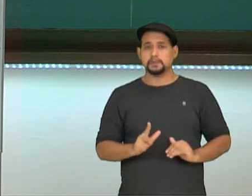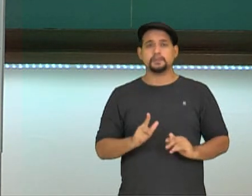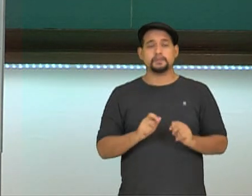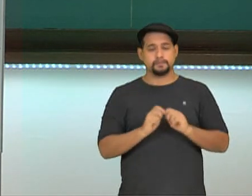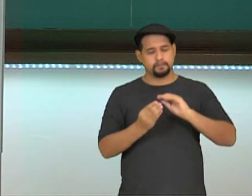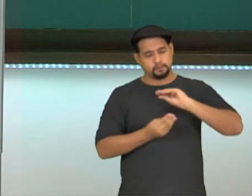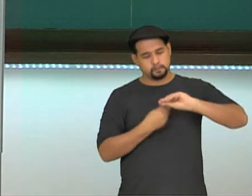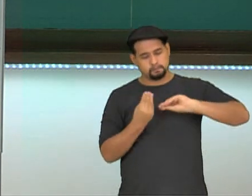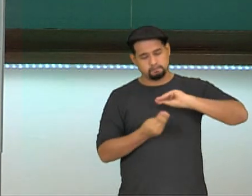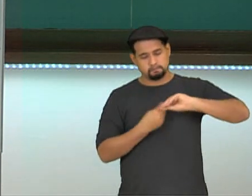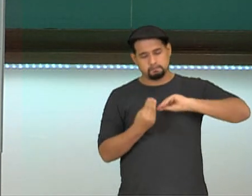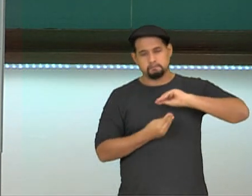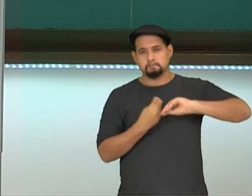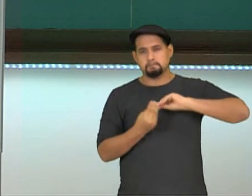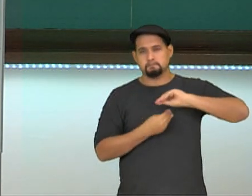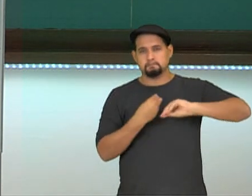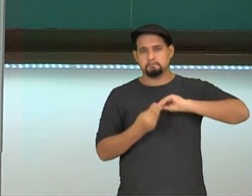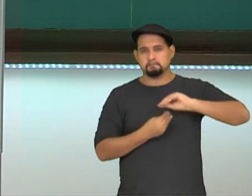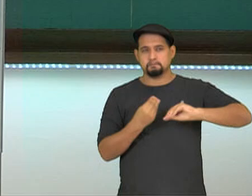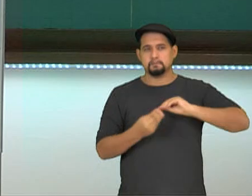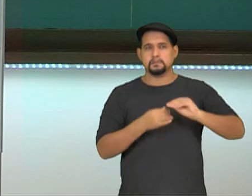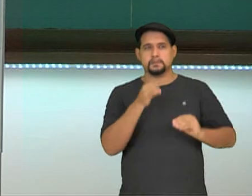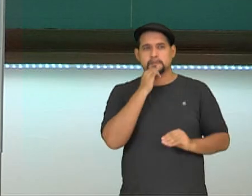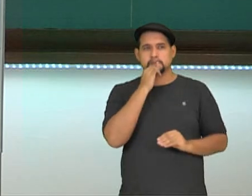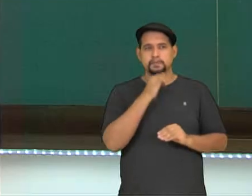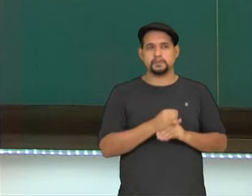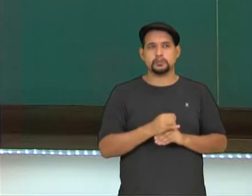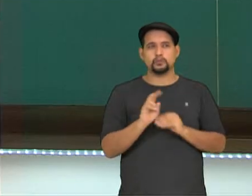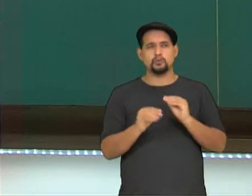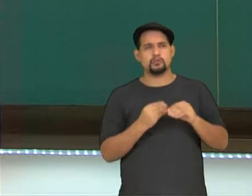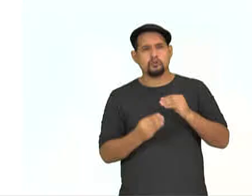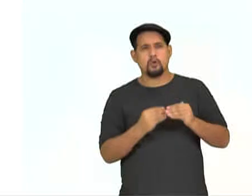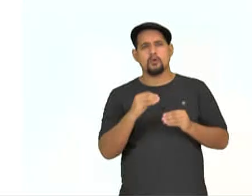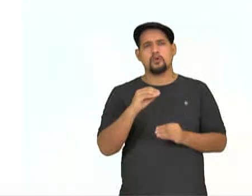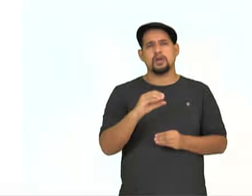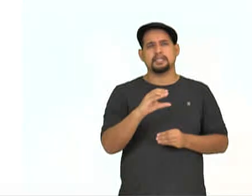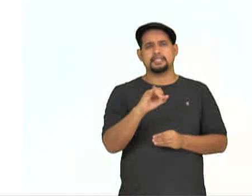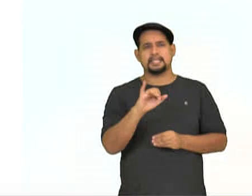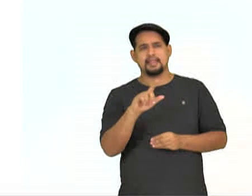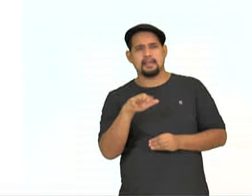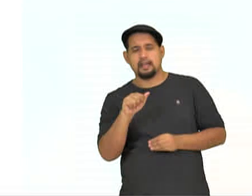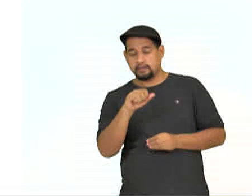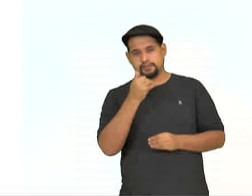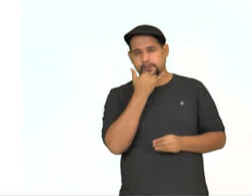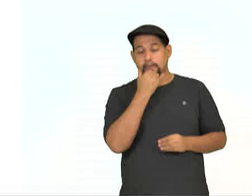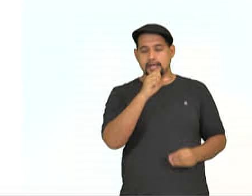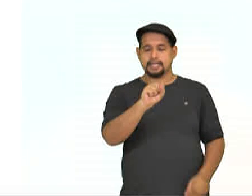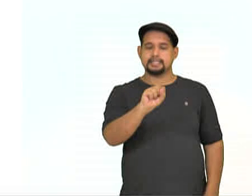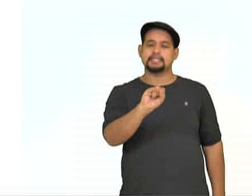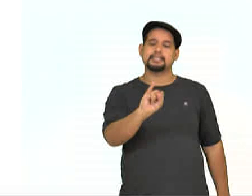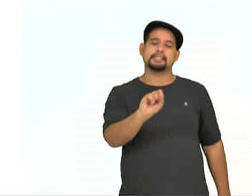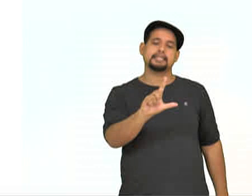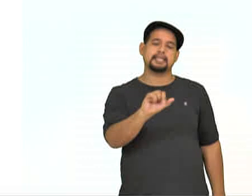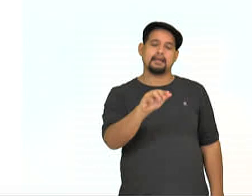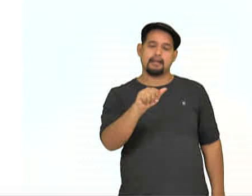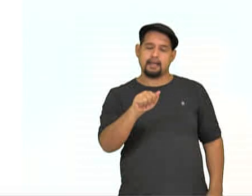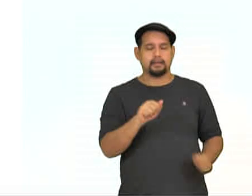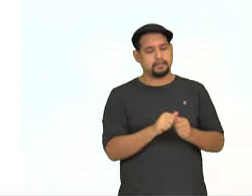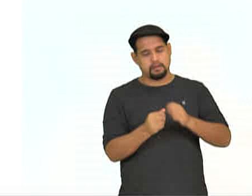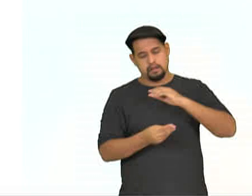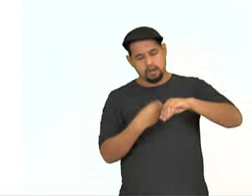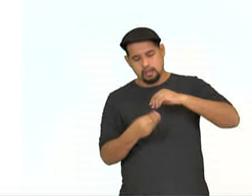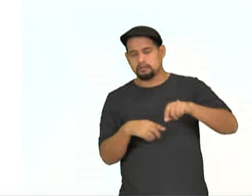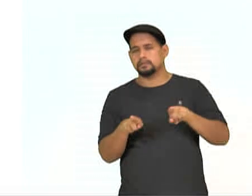fizeram a mistura da sílica, do cal, do cobre e do álcali com aquecimento, ou seja, eles colocaram num forno